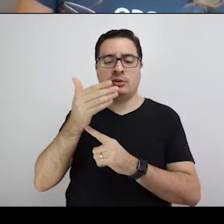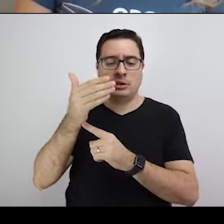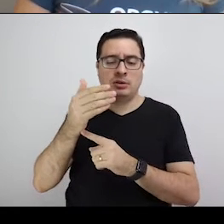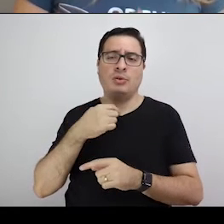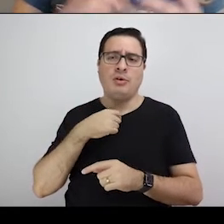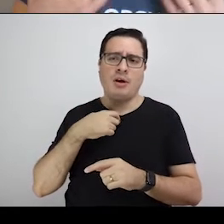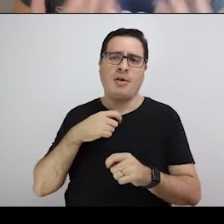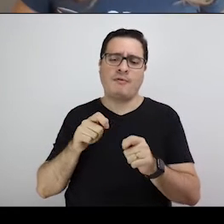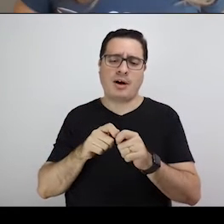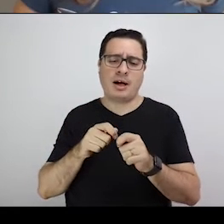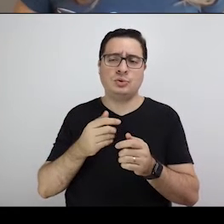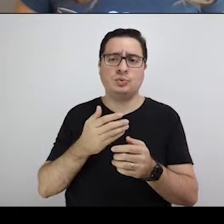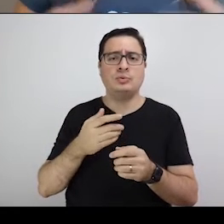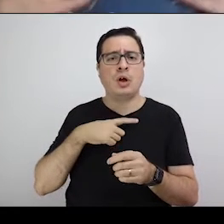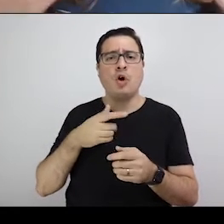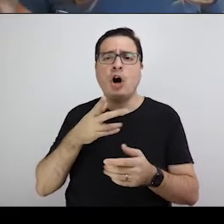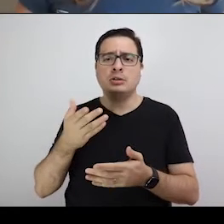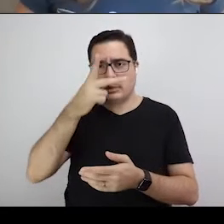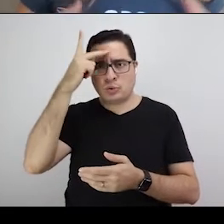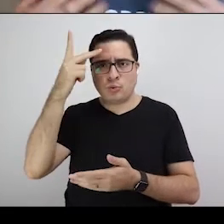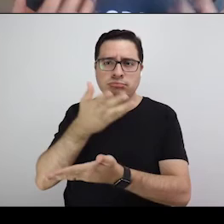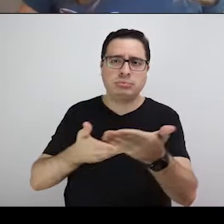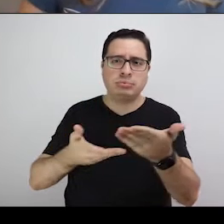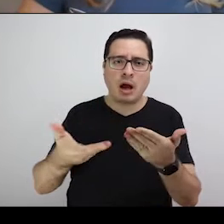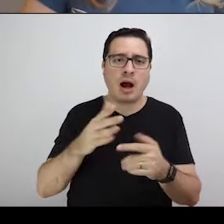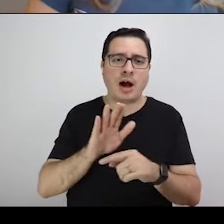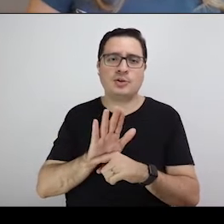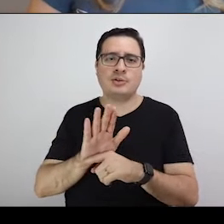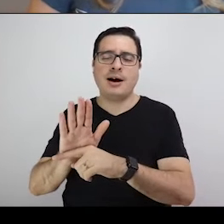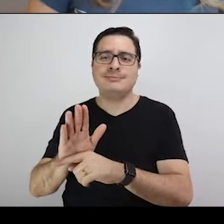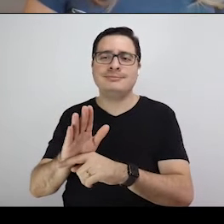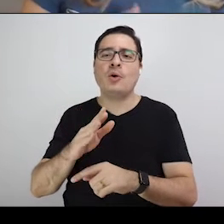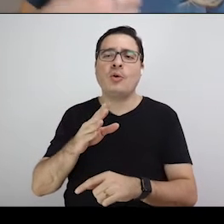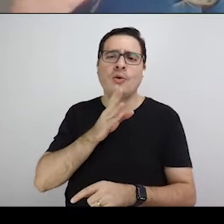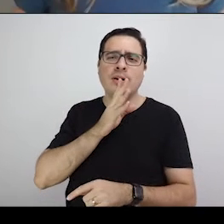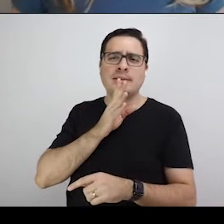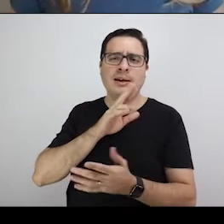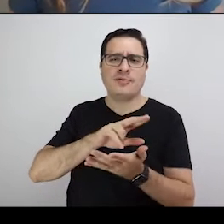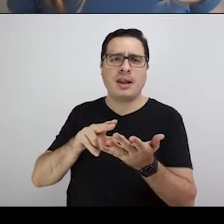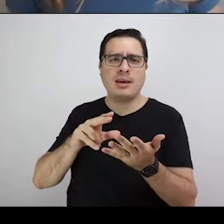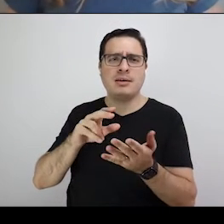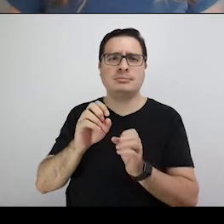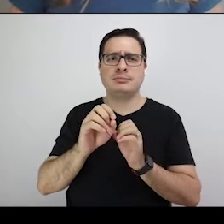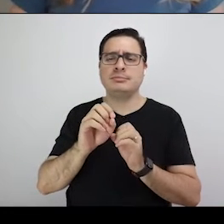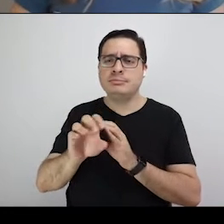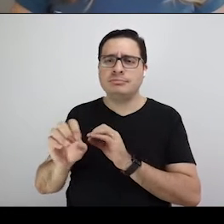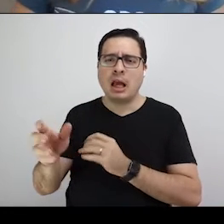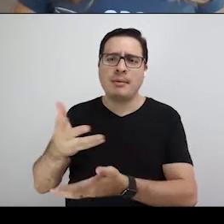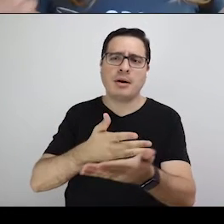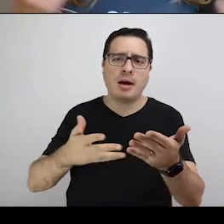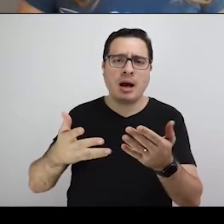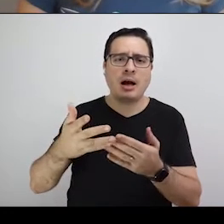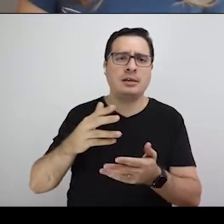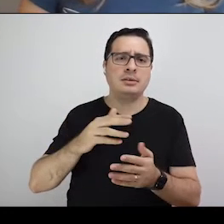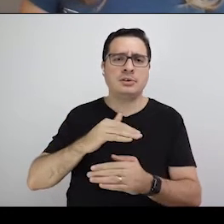faço. Eu gosto de interagir com pessoas, ajudar, compartilhar conhecimento, né, implementar ciclos evolutivos.